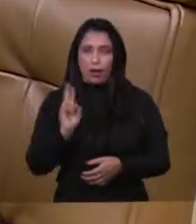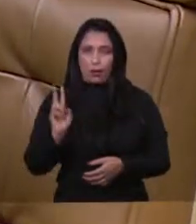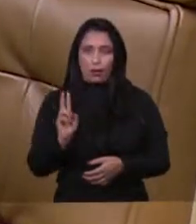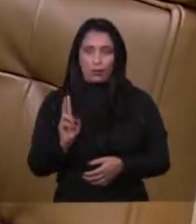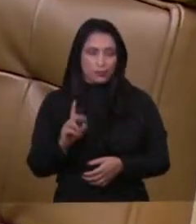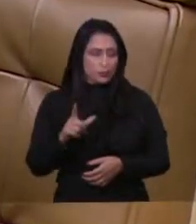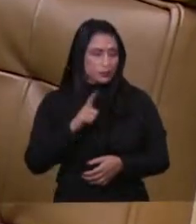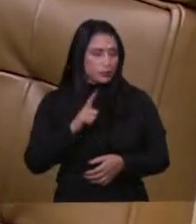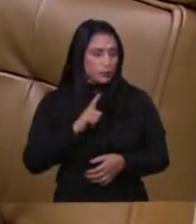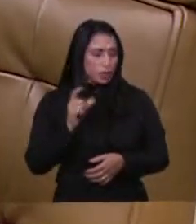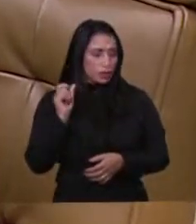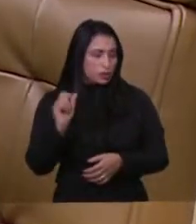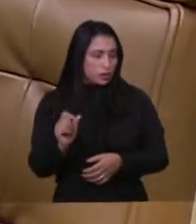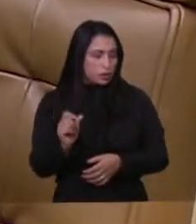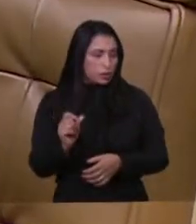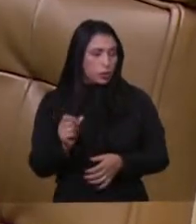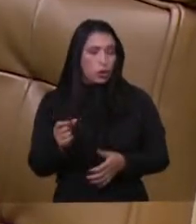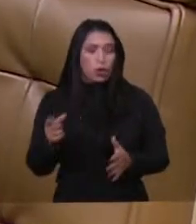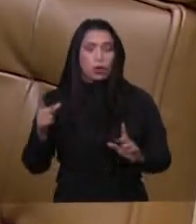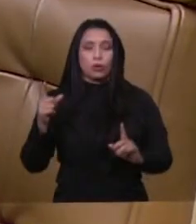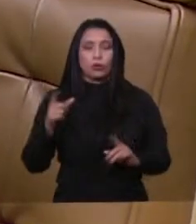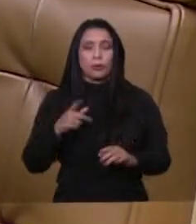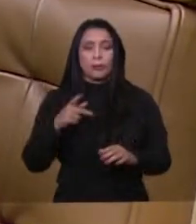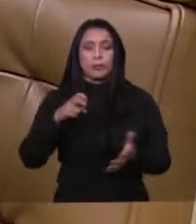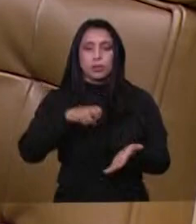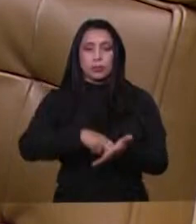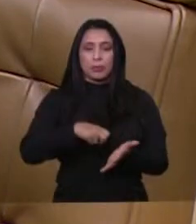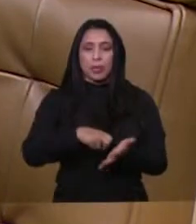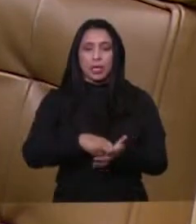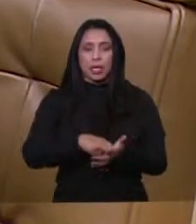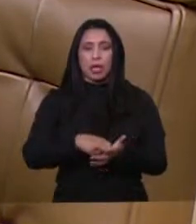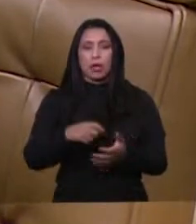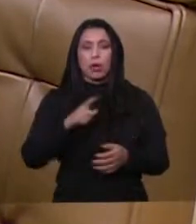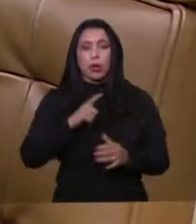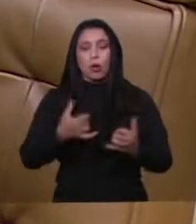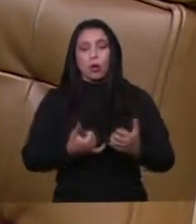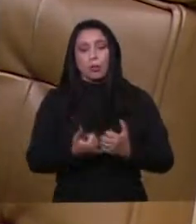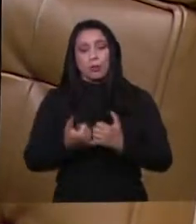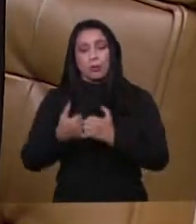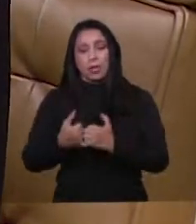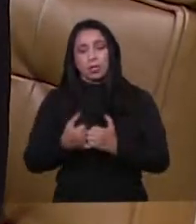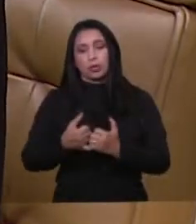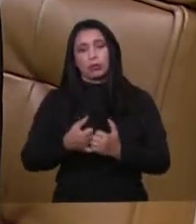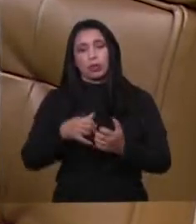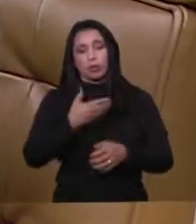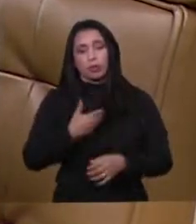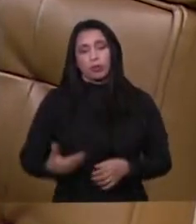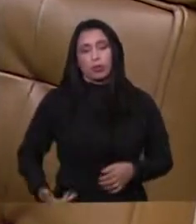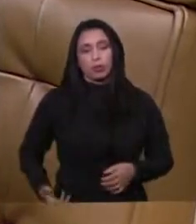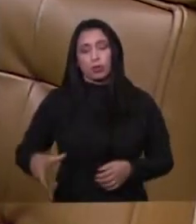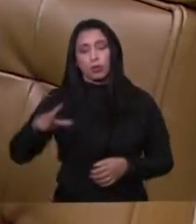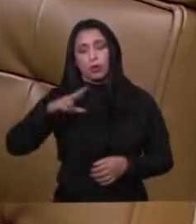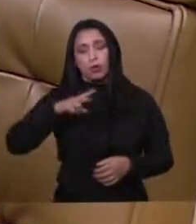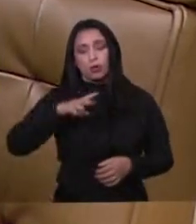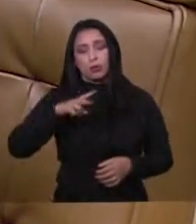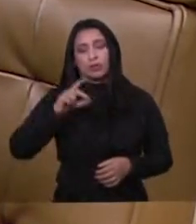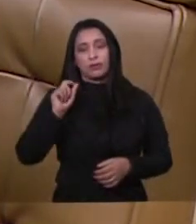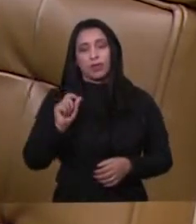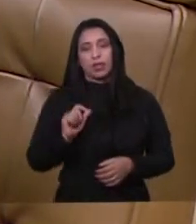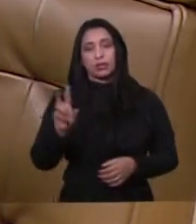O bem jurídico protegido pelo tipo penal do artigo 63 do Código Penal é o patrimônio público ou privado, incluindo-se as coisas de uso público